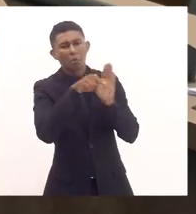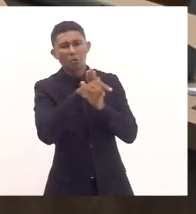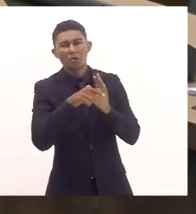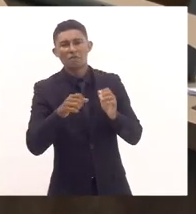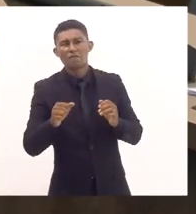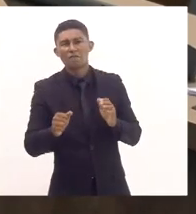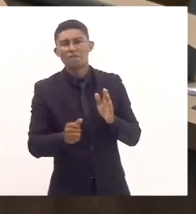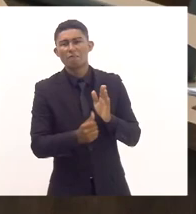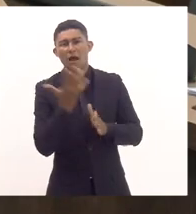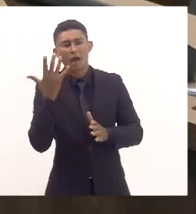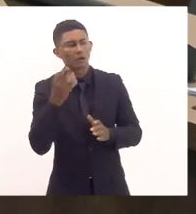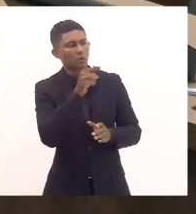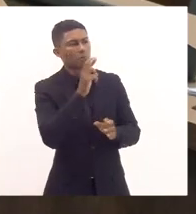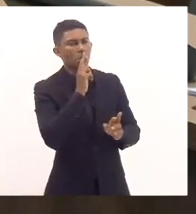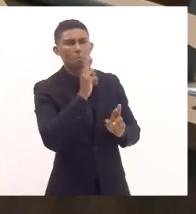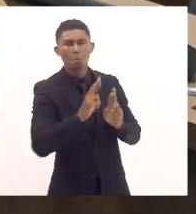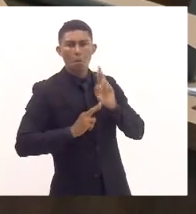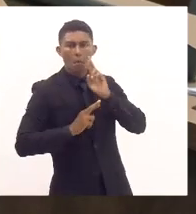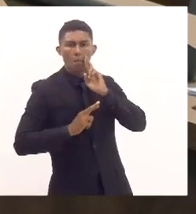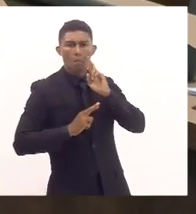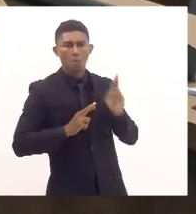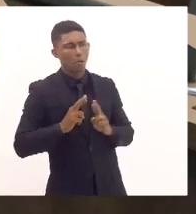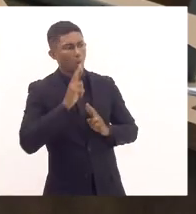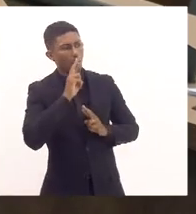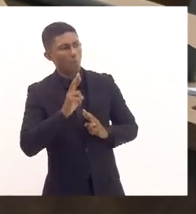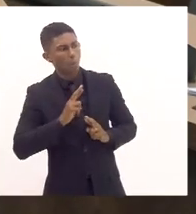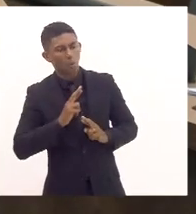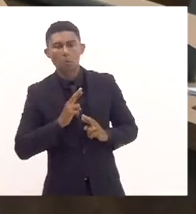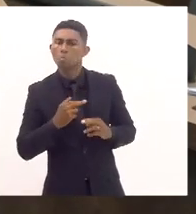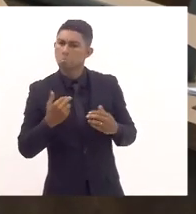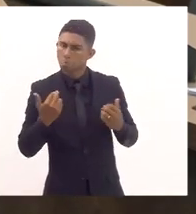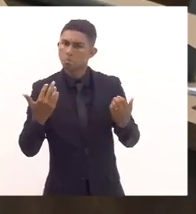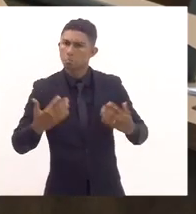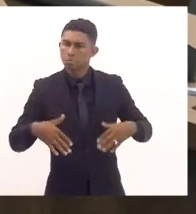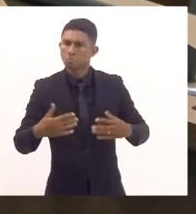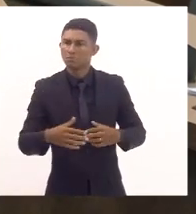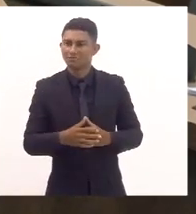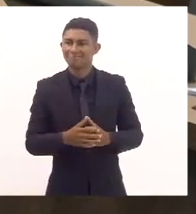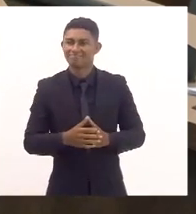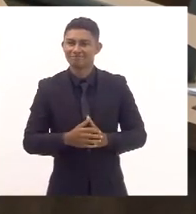obtive todas as respostas que eu é